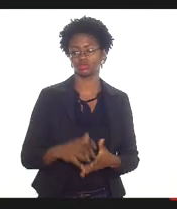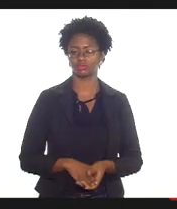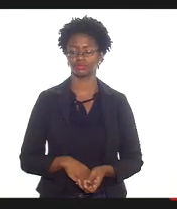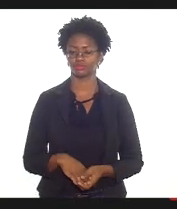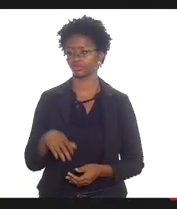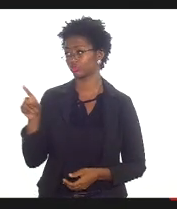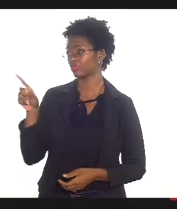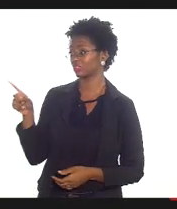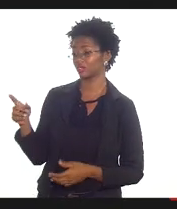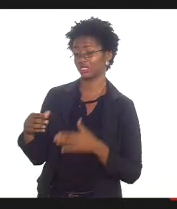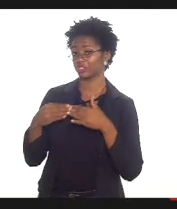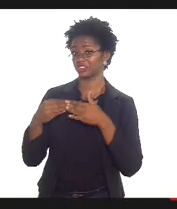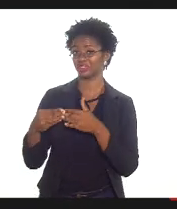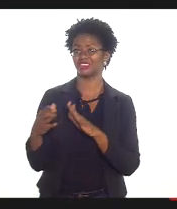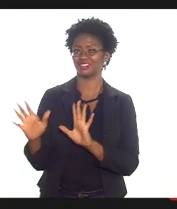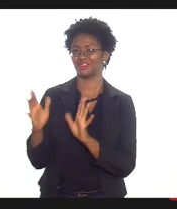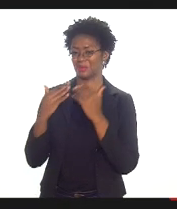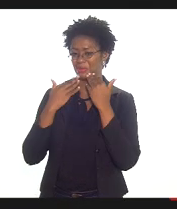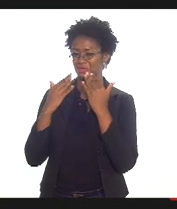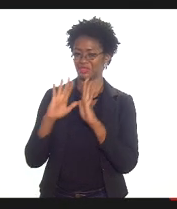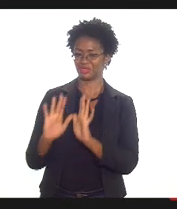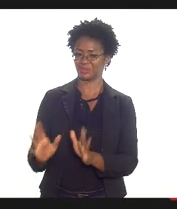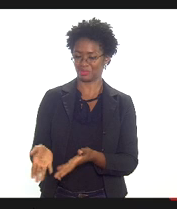você está conduzindo aí a apresentação.